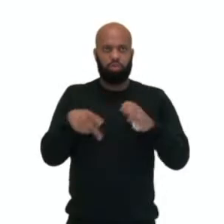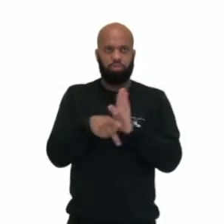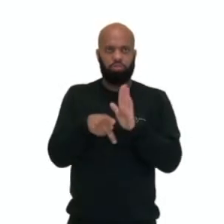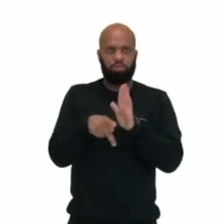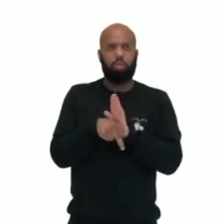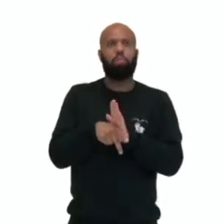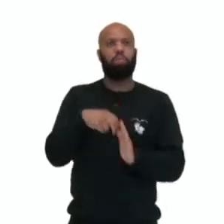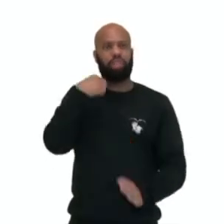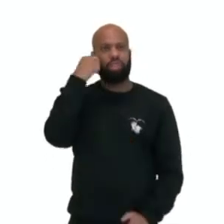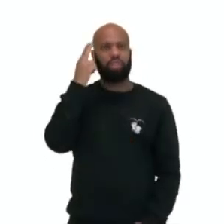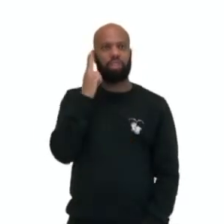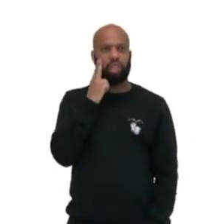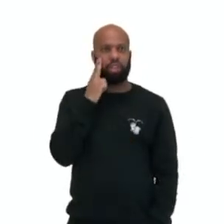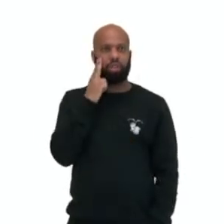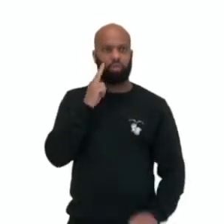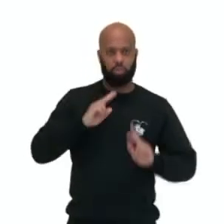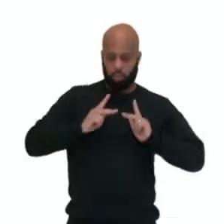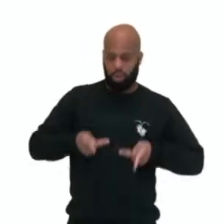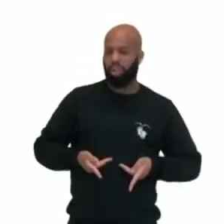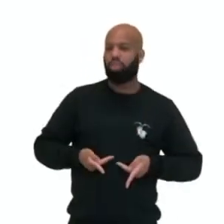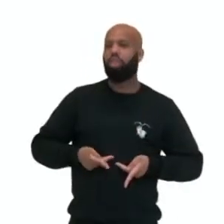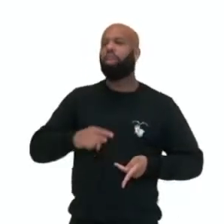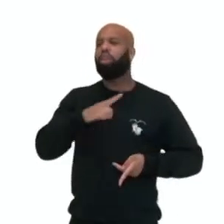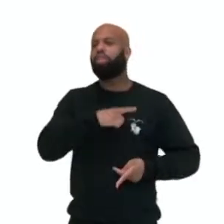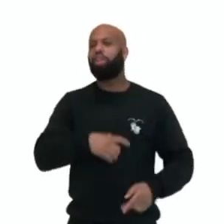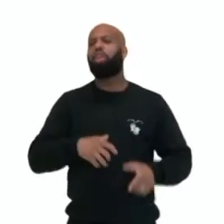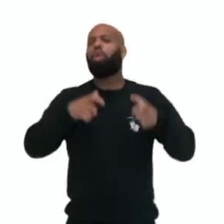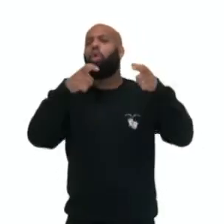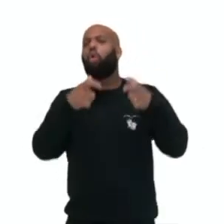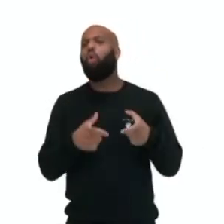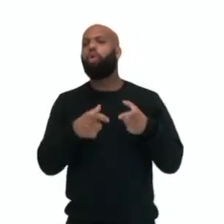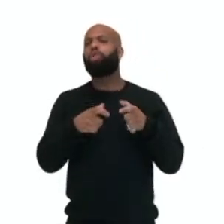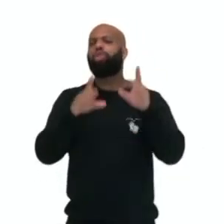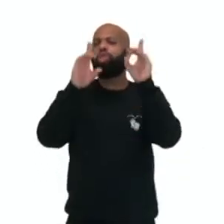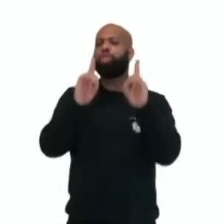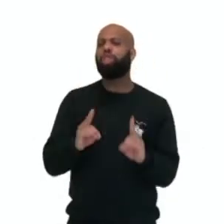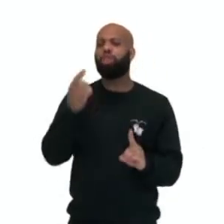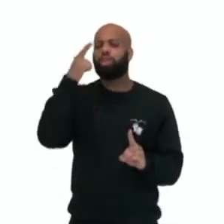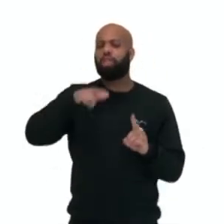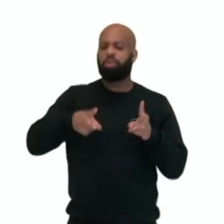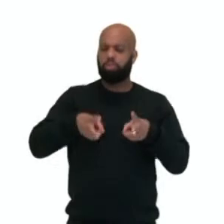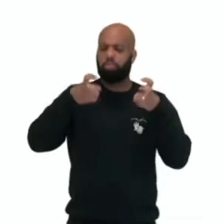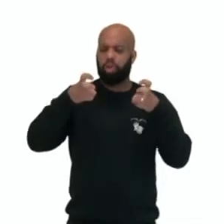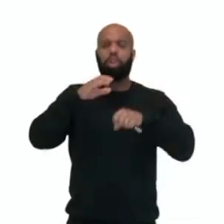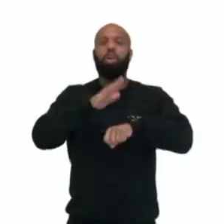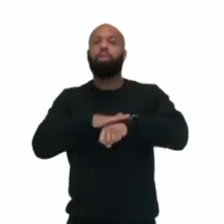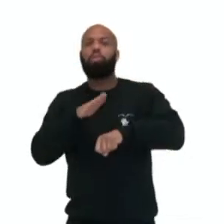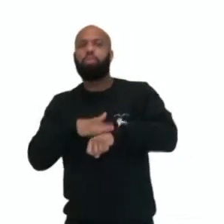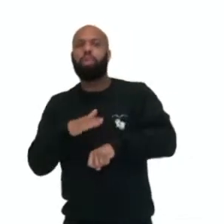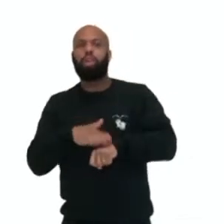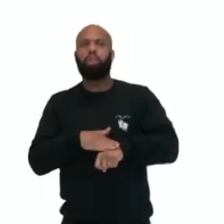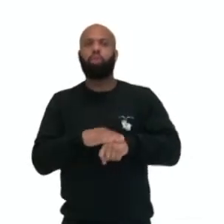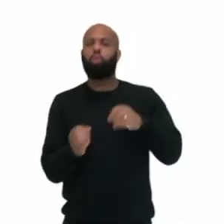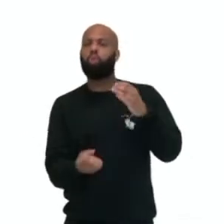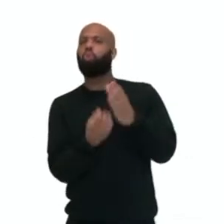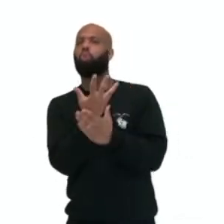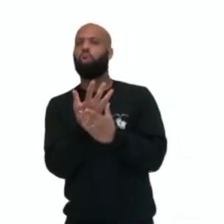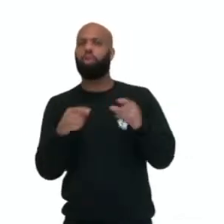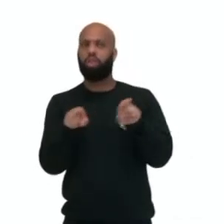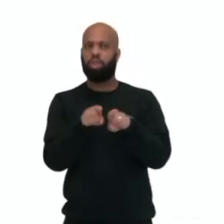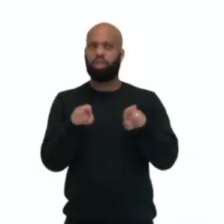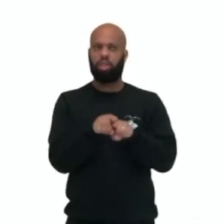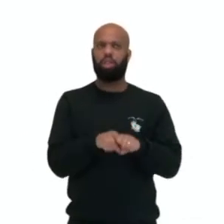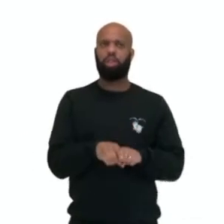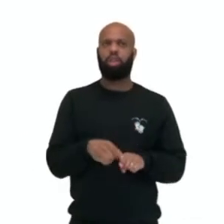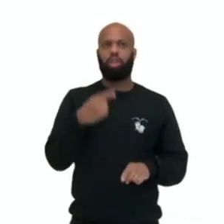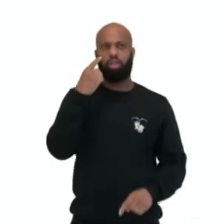Onde pode ser identificado esse tipo de direito? Em que momento ele surge? Então,